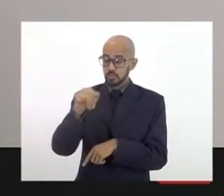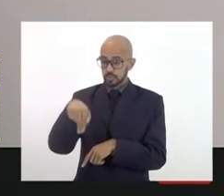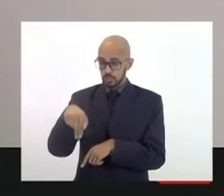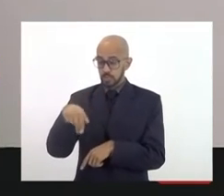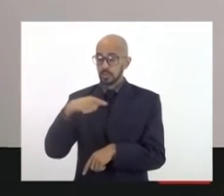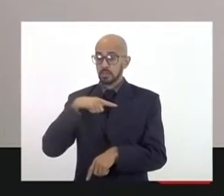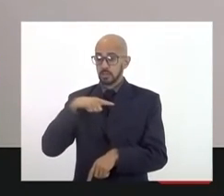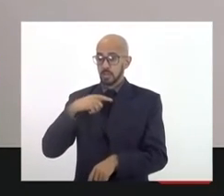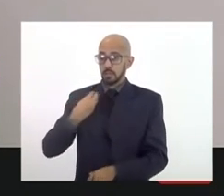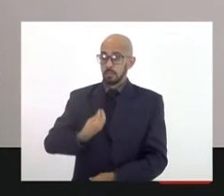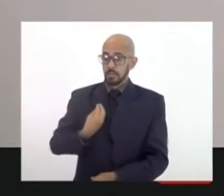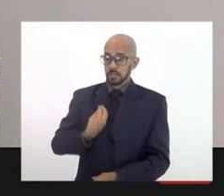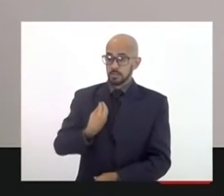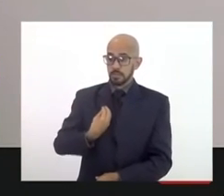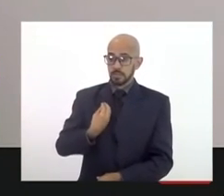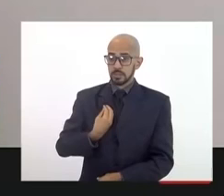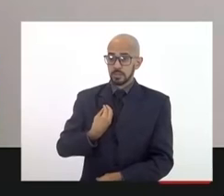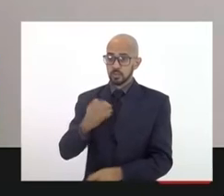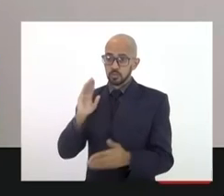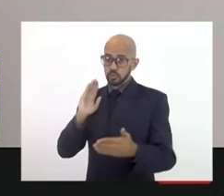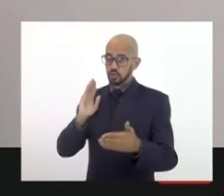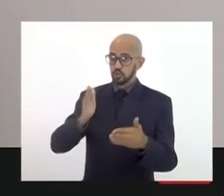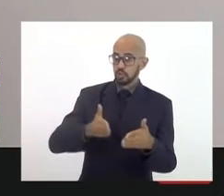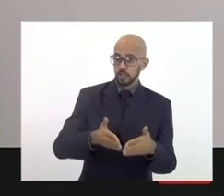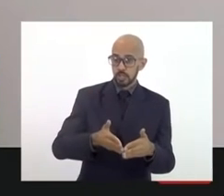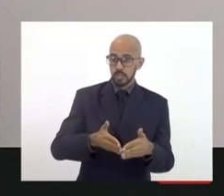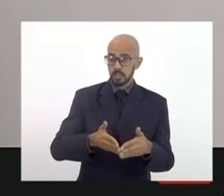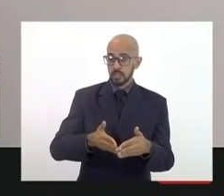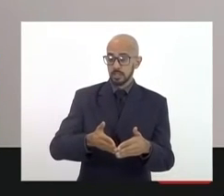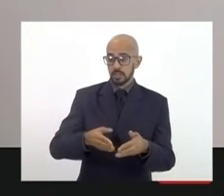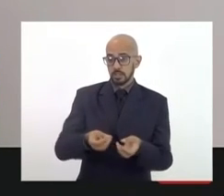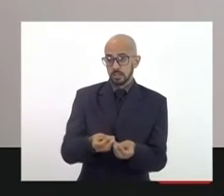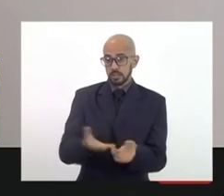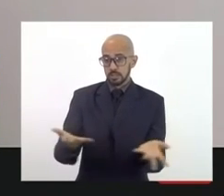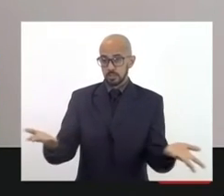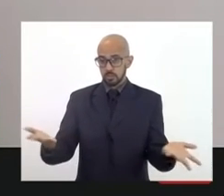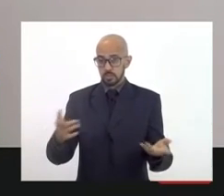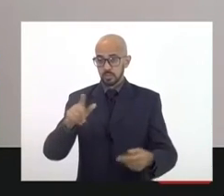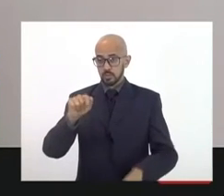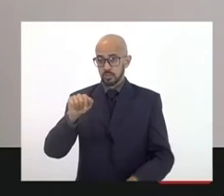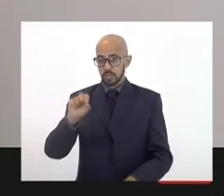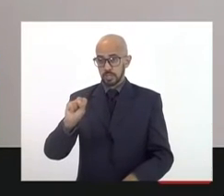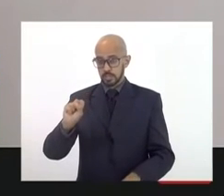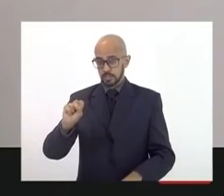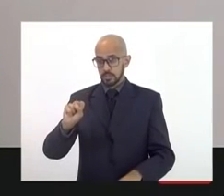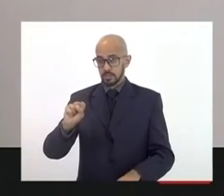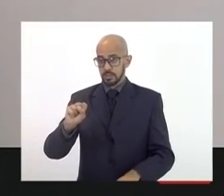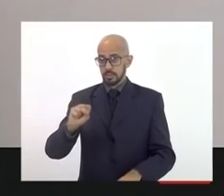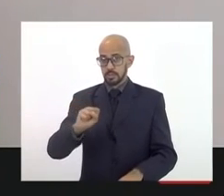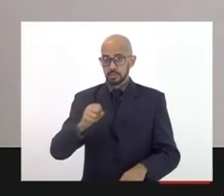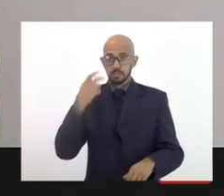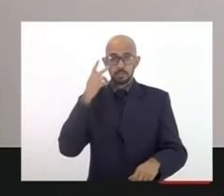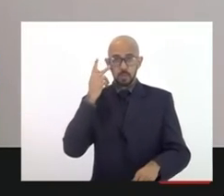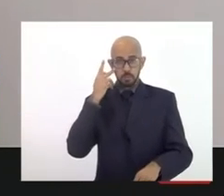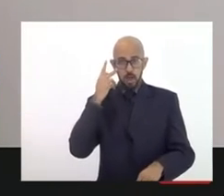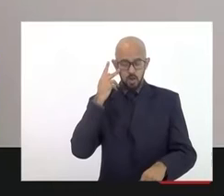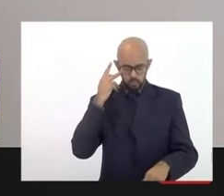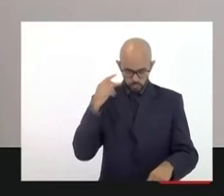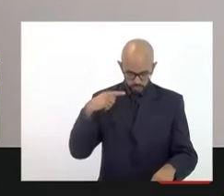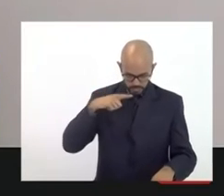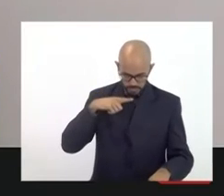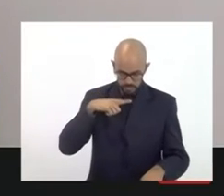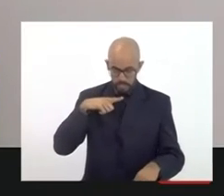participação indireta, cruzada, societária, na distribuidora de gás, lá que é a distribuidora de São Paulo. Então, eles